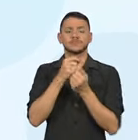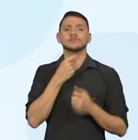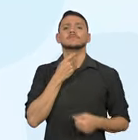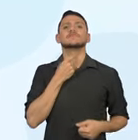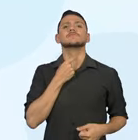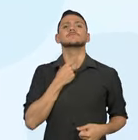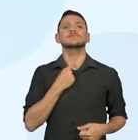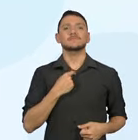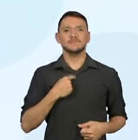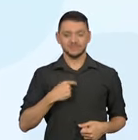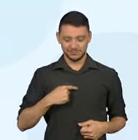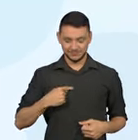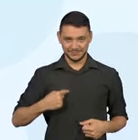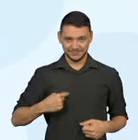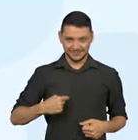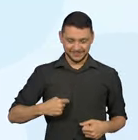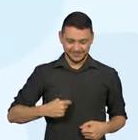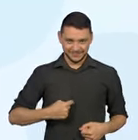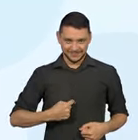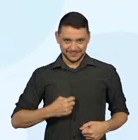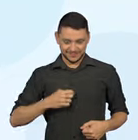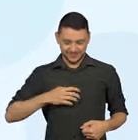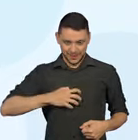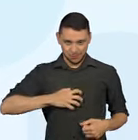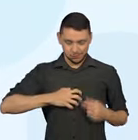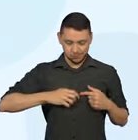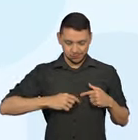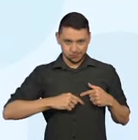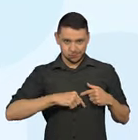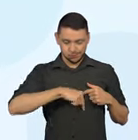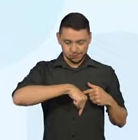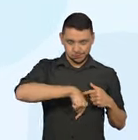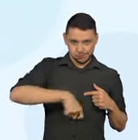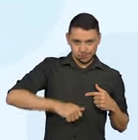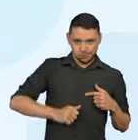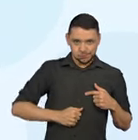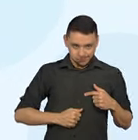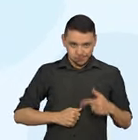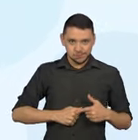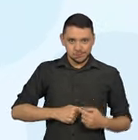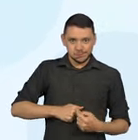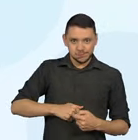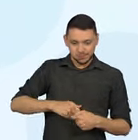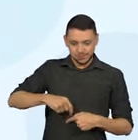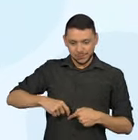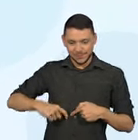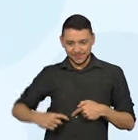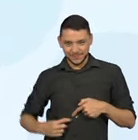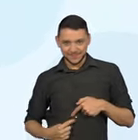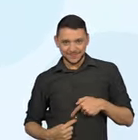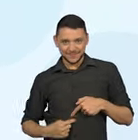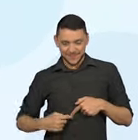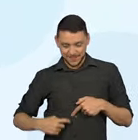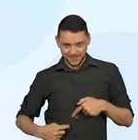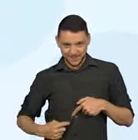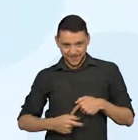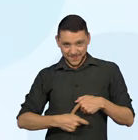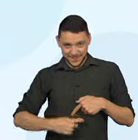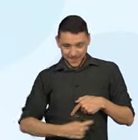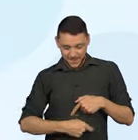pelo estômago, depois de lá para o intestino delgado, depois disso para o intestino grosso, para o reto